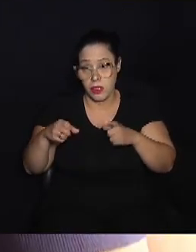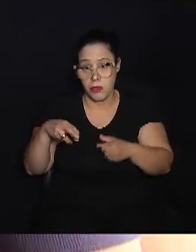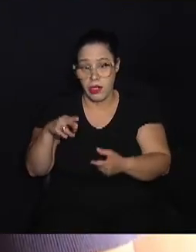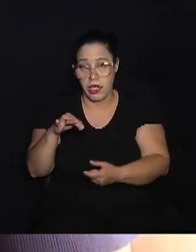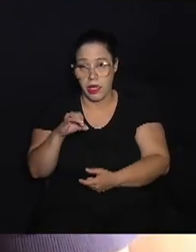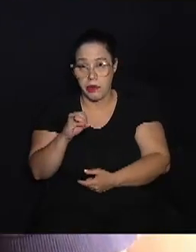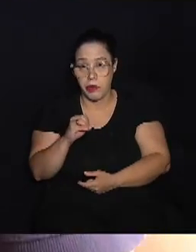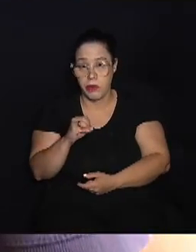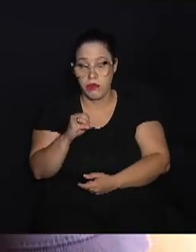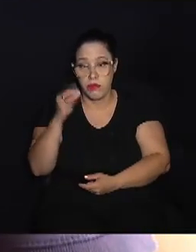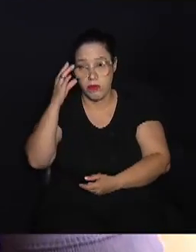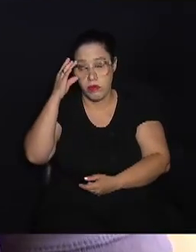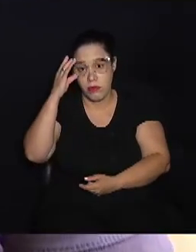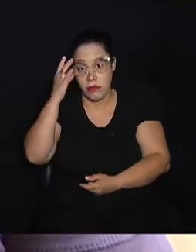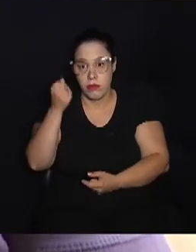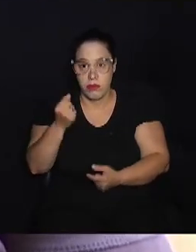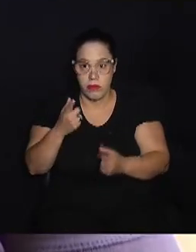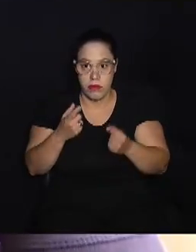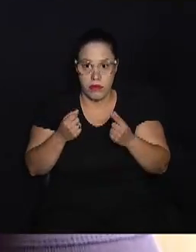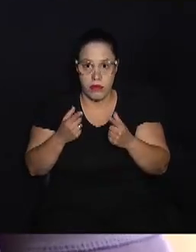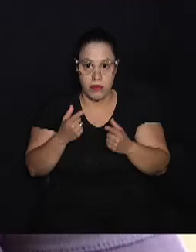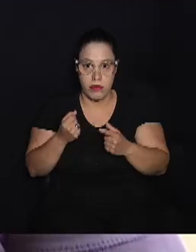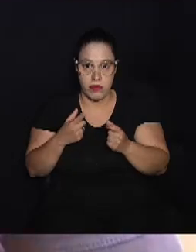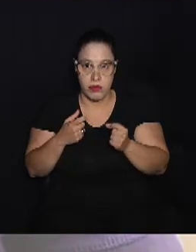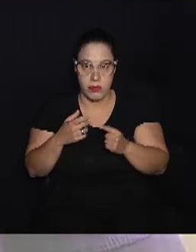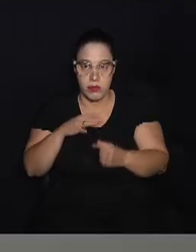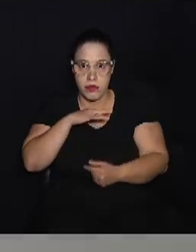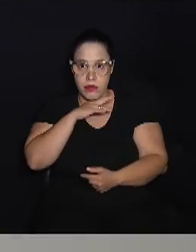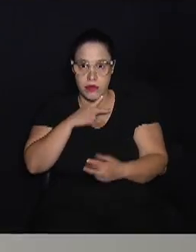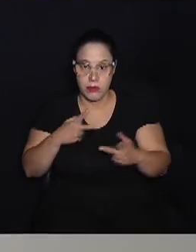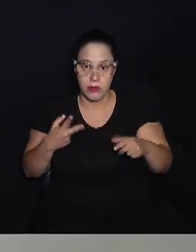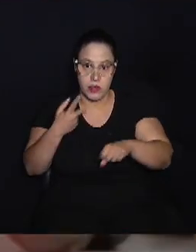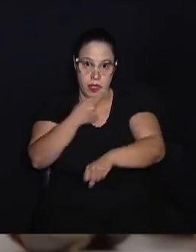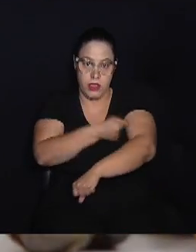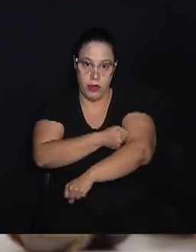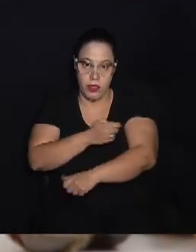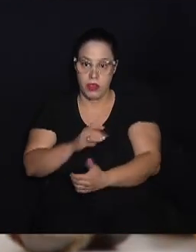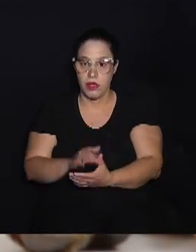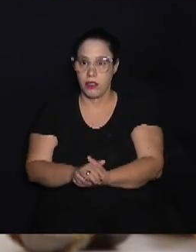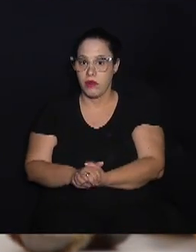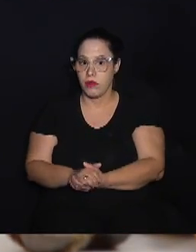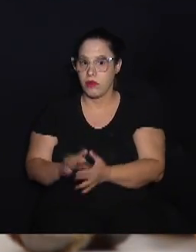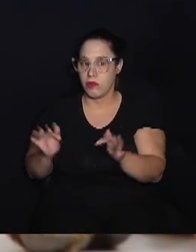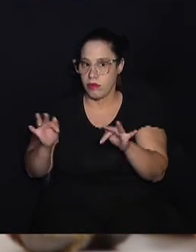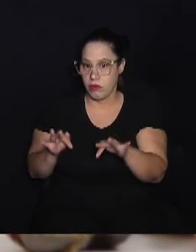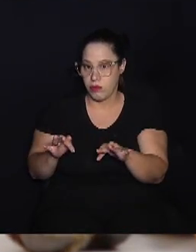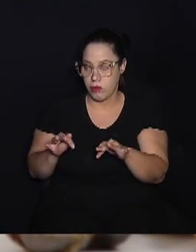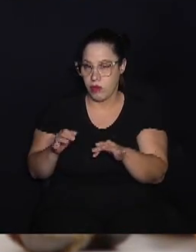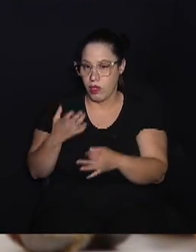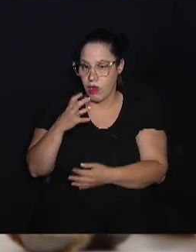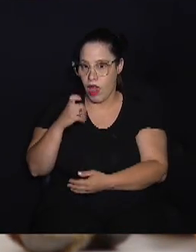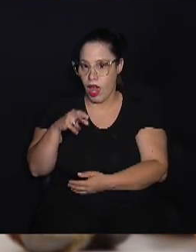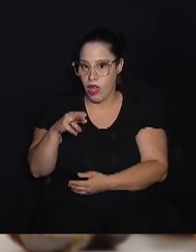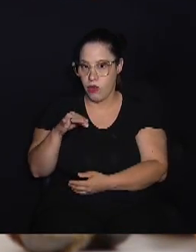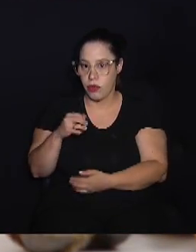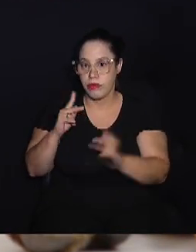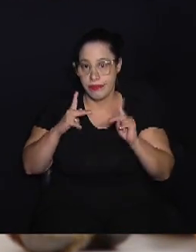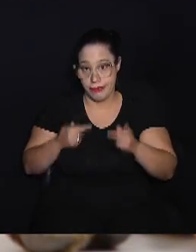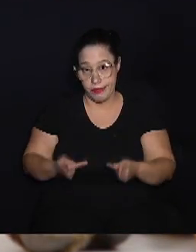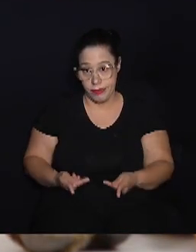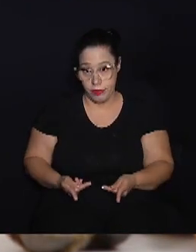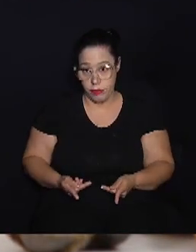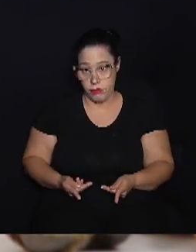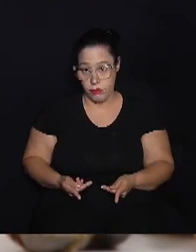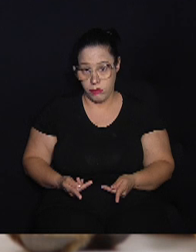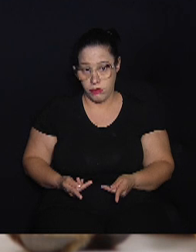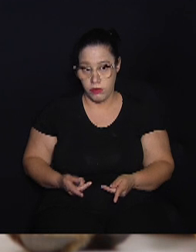município, né, e de acordo com a nossa quantidade de animais que vacinamos. Os últimos casos de raiva em humanos